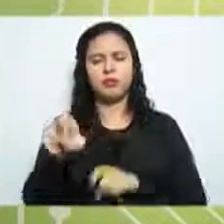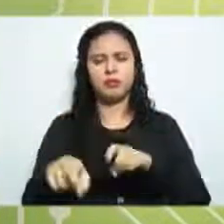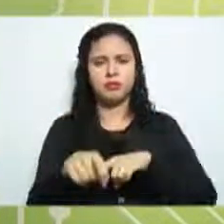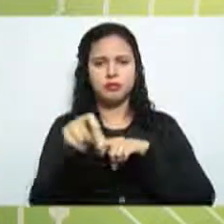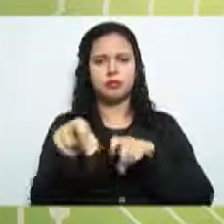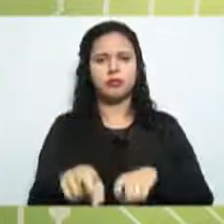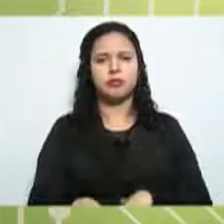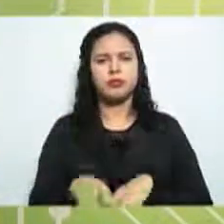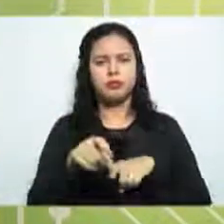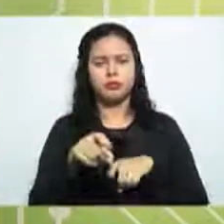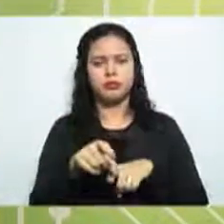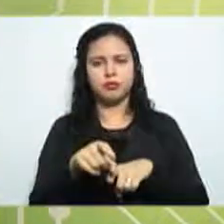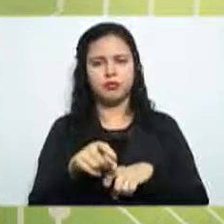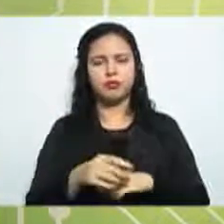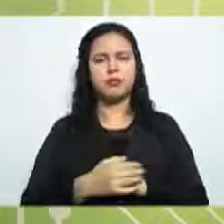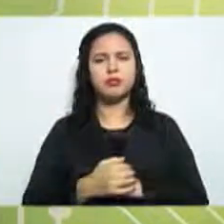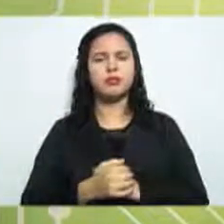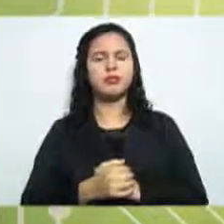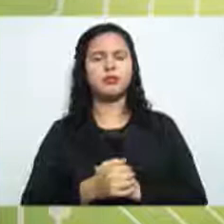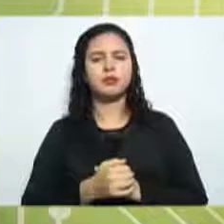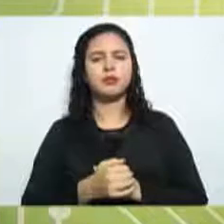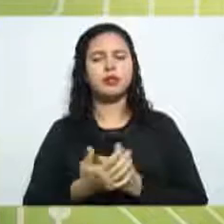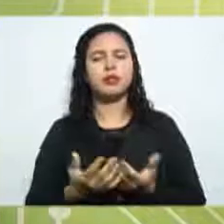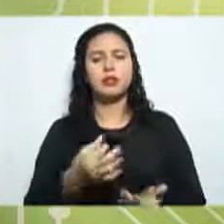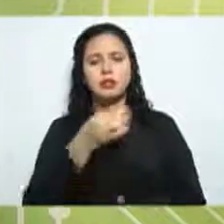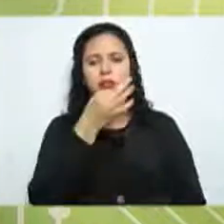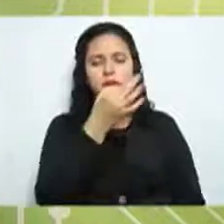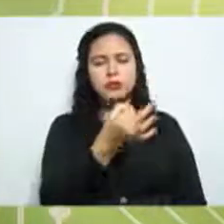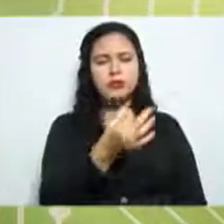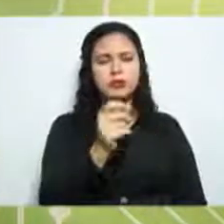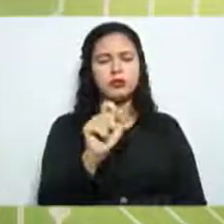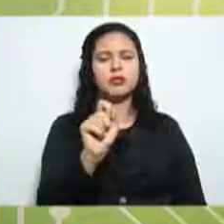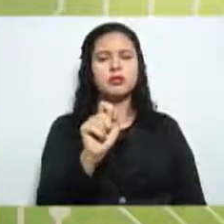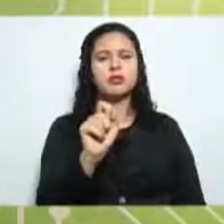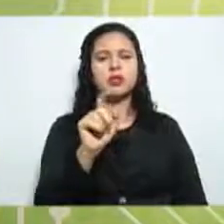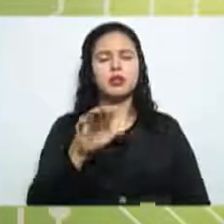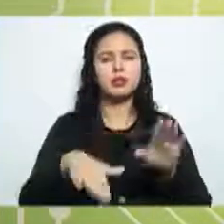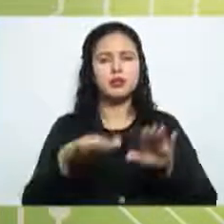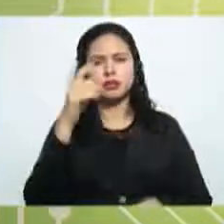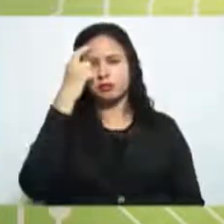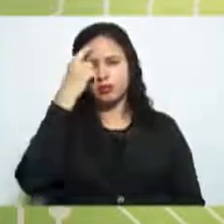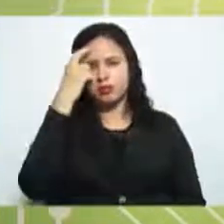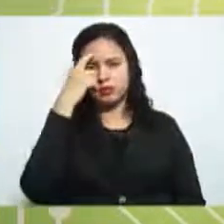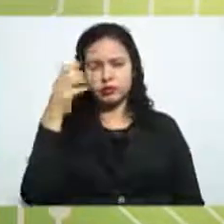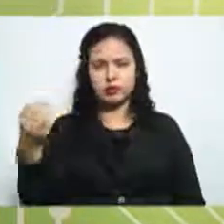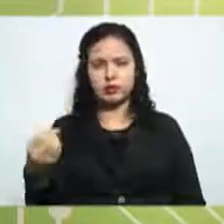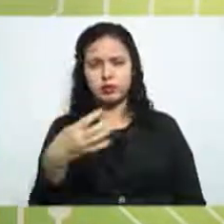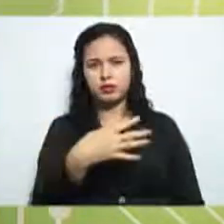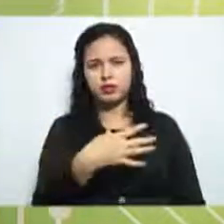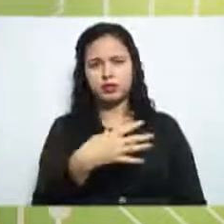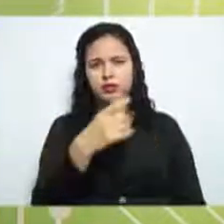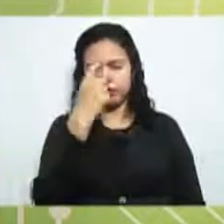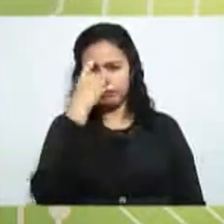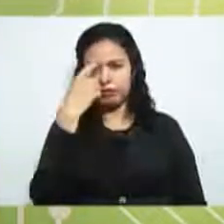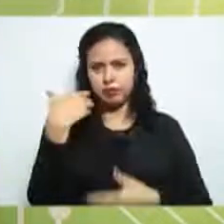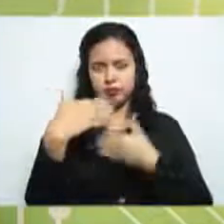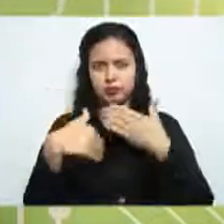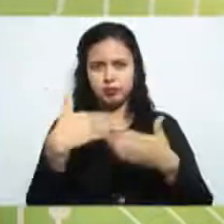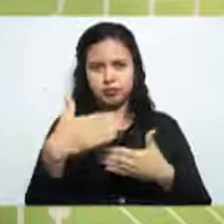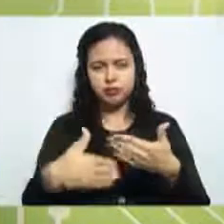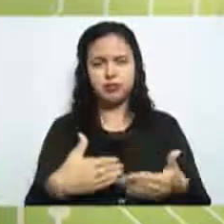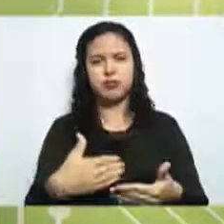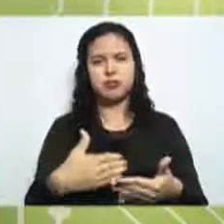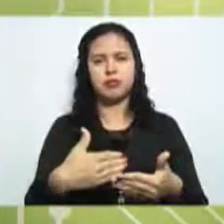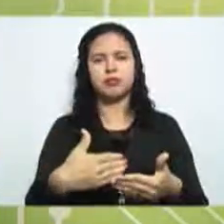sem tanto defensivo. O meu argumento aqui é o seguinte: muitas vezes a gente pensa em modernização, a gente pensa em processos produtivos que